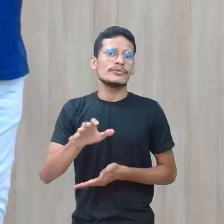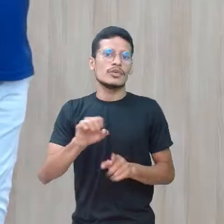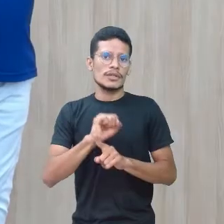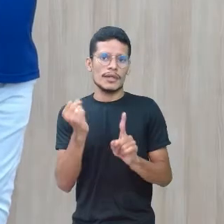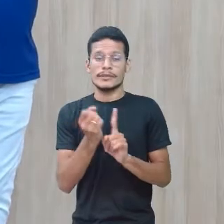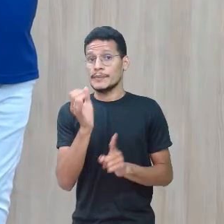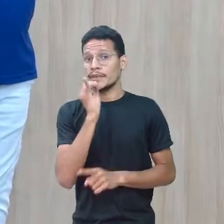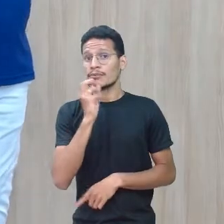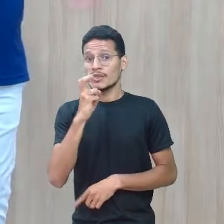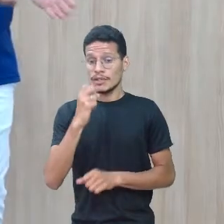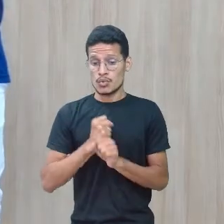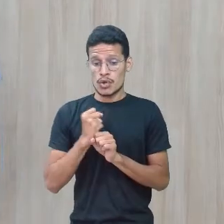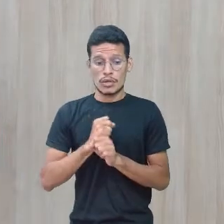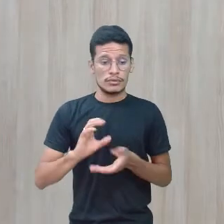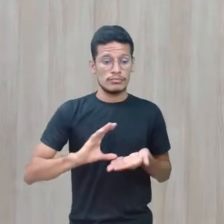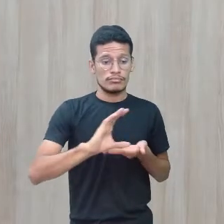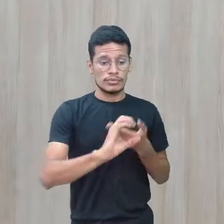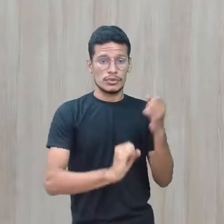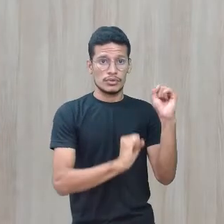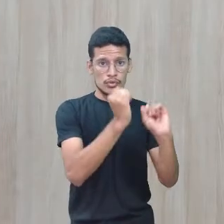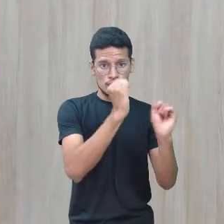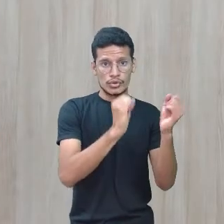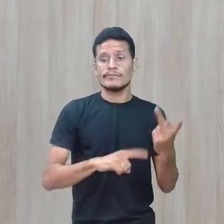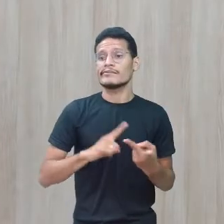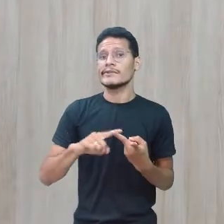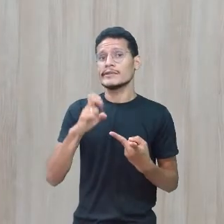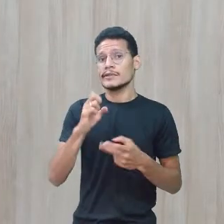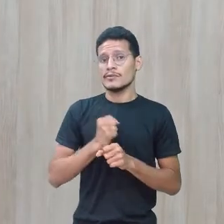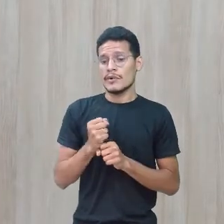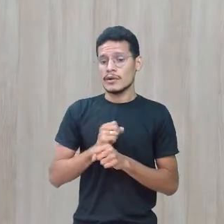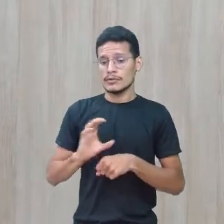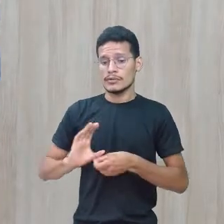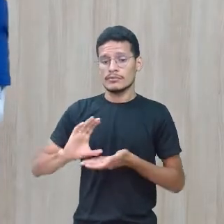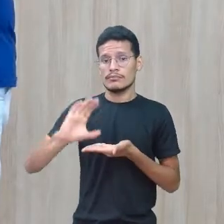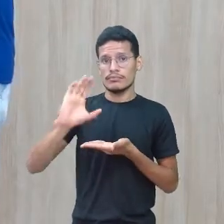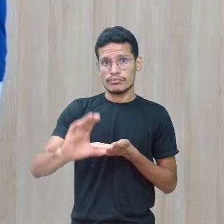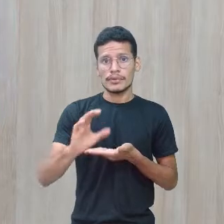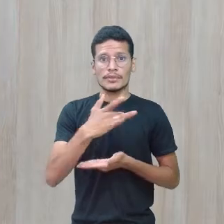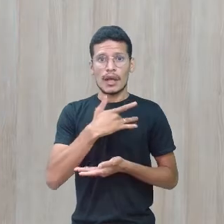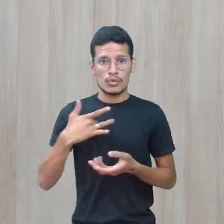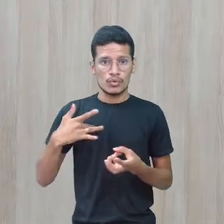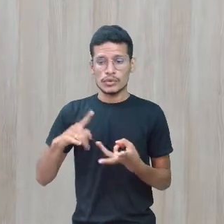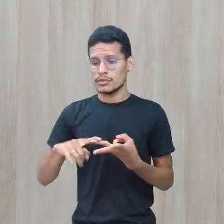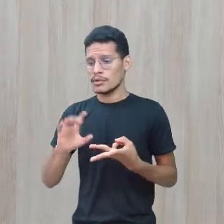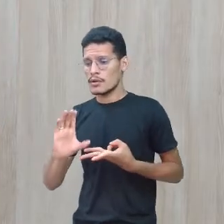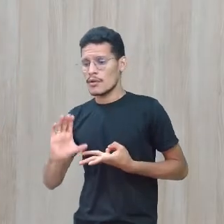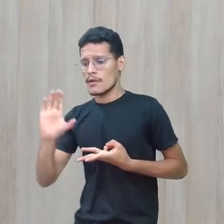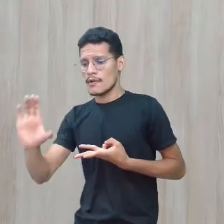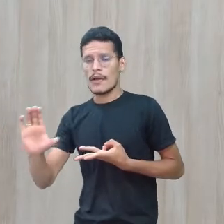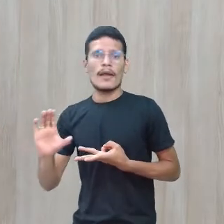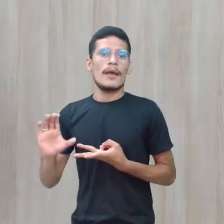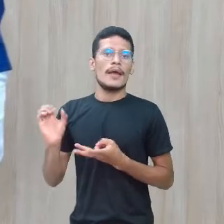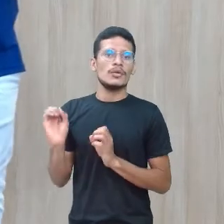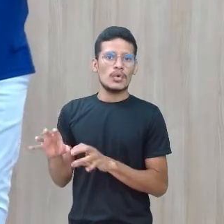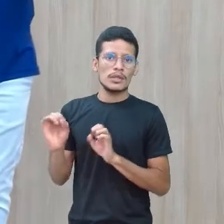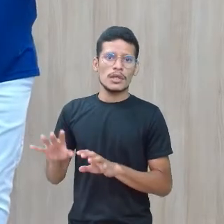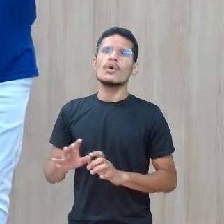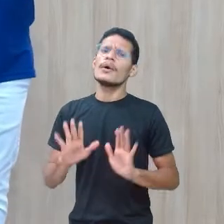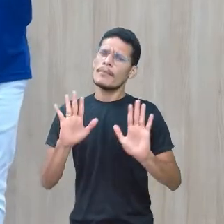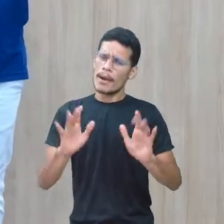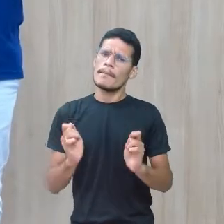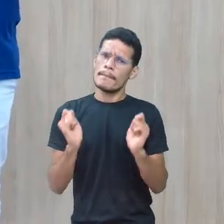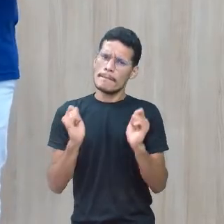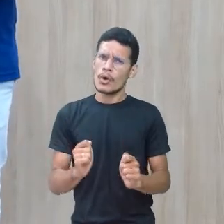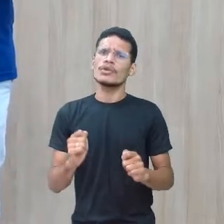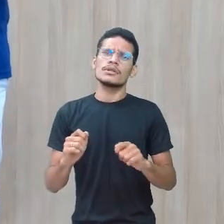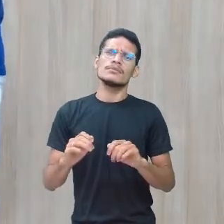anos investindo em indústria, 5 anos investindo em saúde, 5 anos investindo em educação. Eu falo 5, mas pode ser mais,